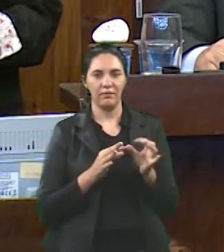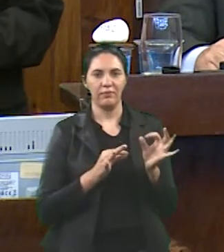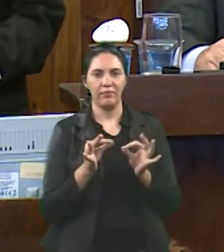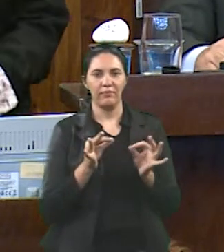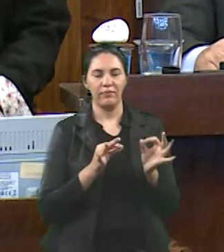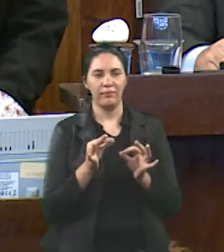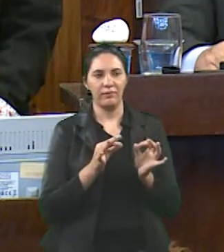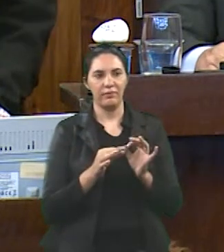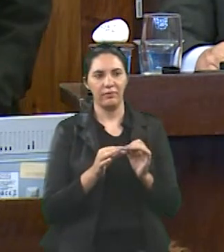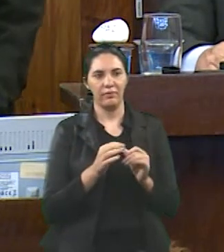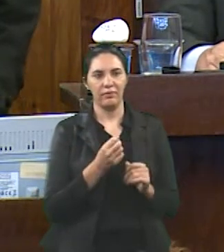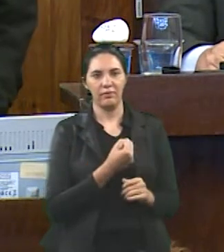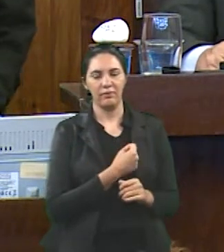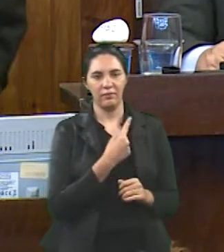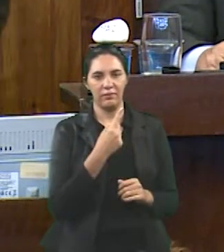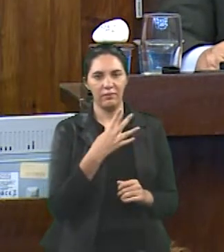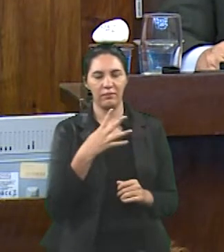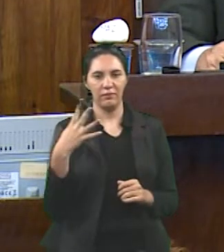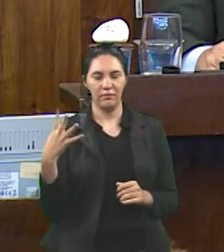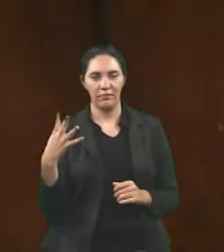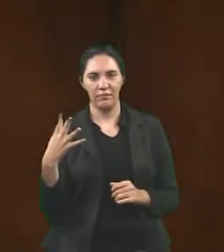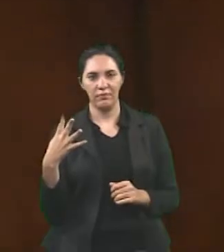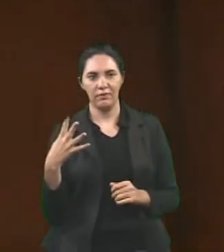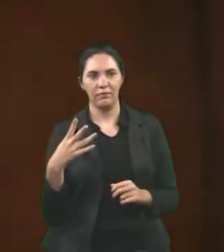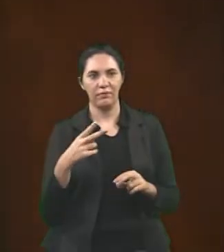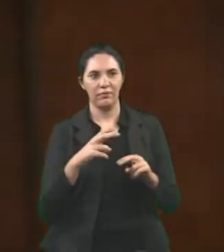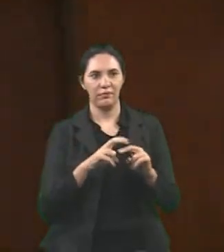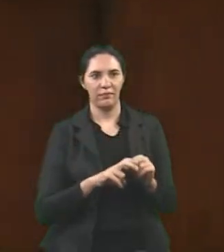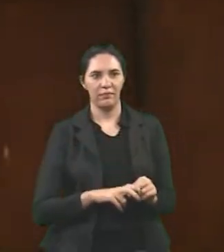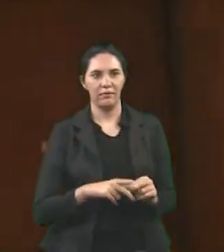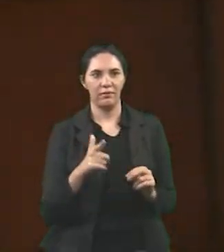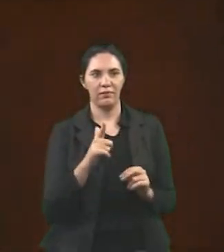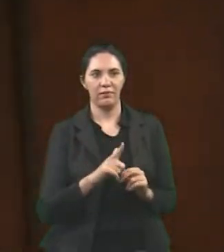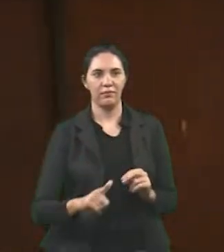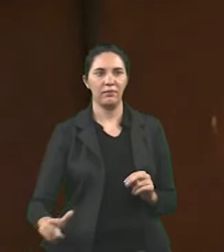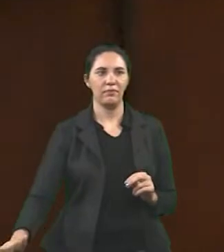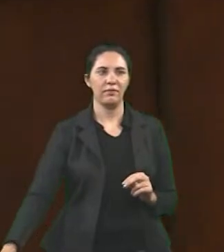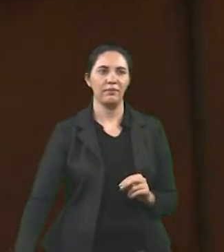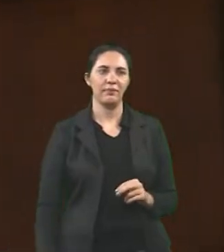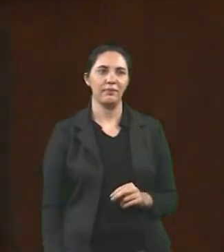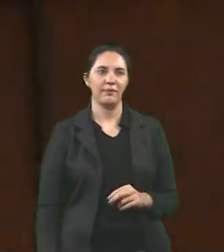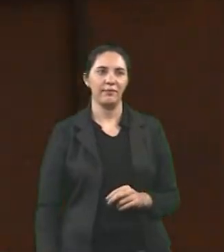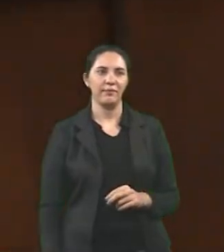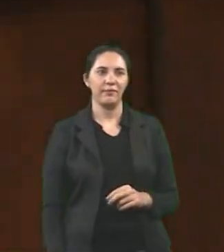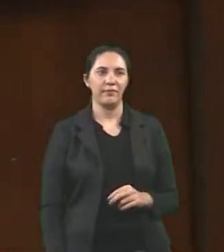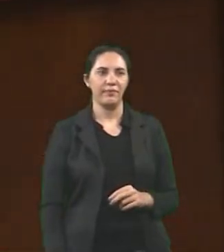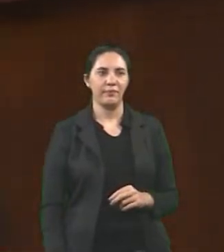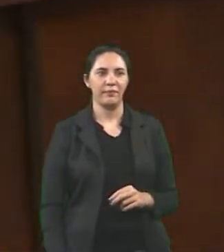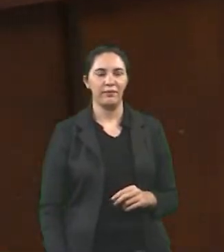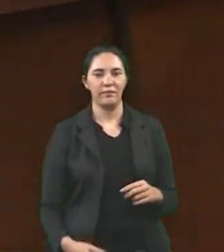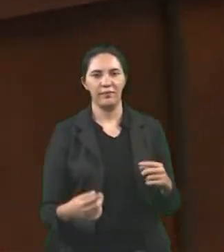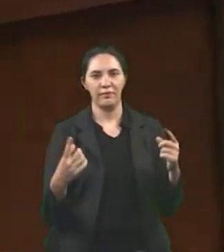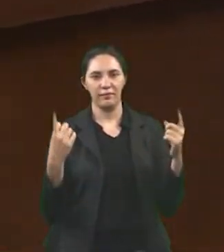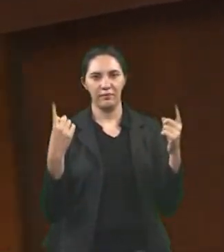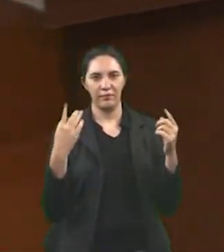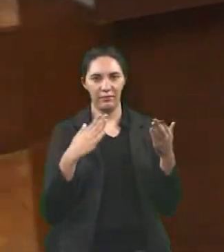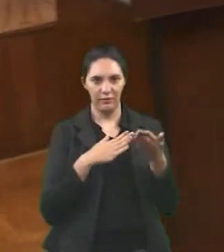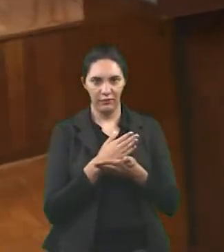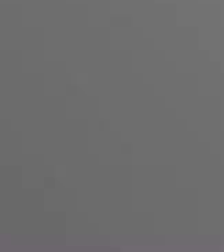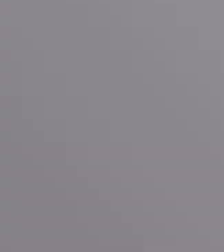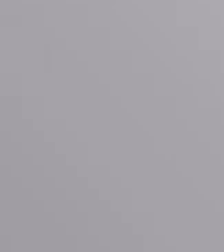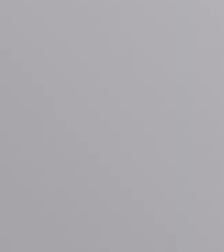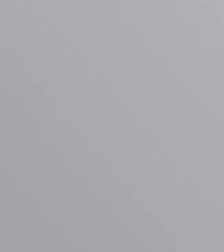projeto de lei nº 144/2018 permaneçam como se encontram e aprovado contra um